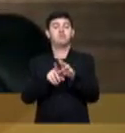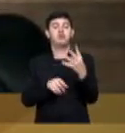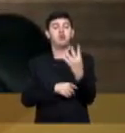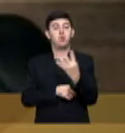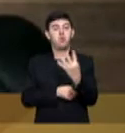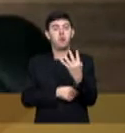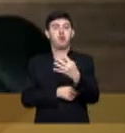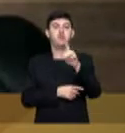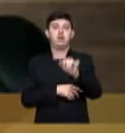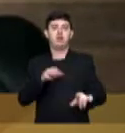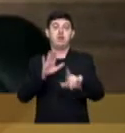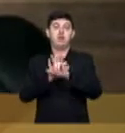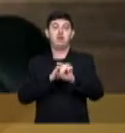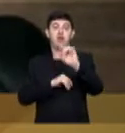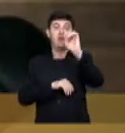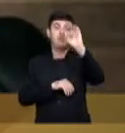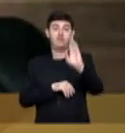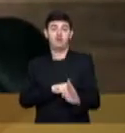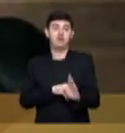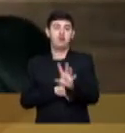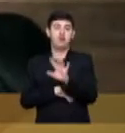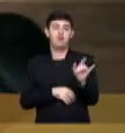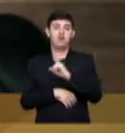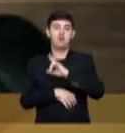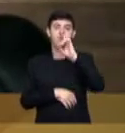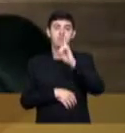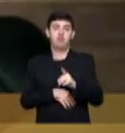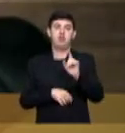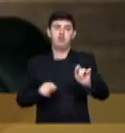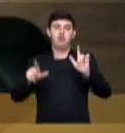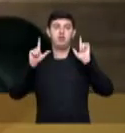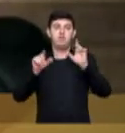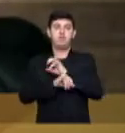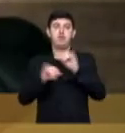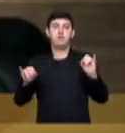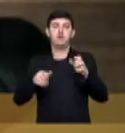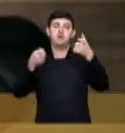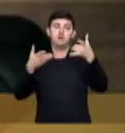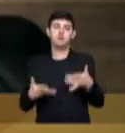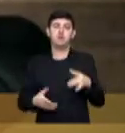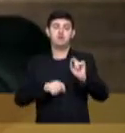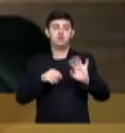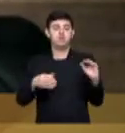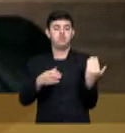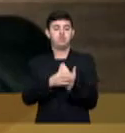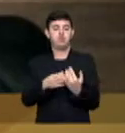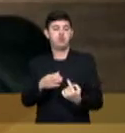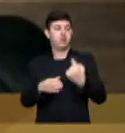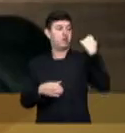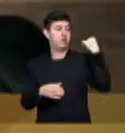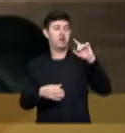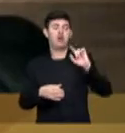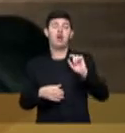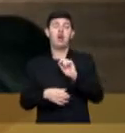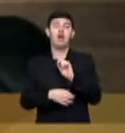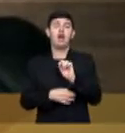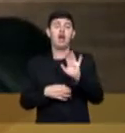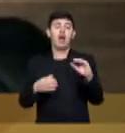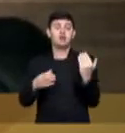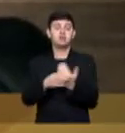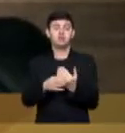poderia dispor sobre propaganda comercial, invocando como precedentes ação direta de